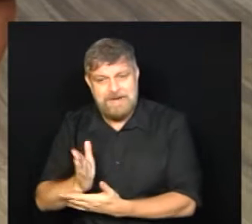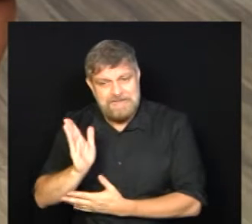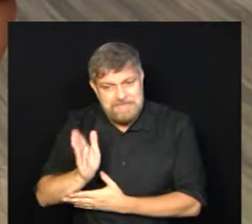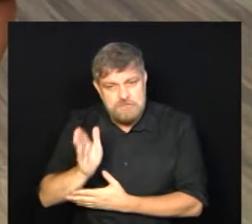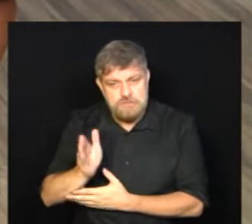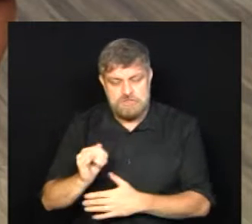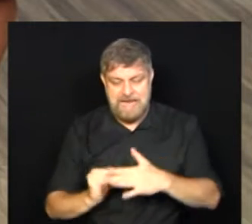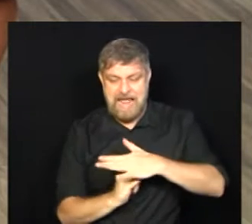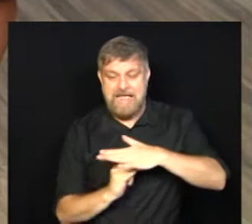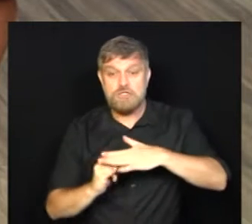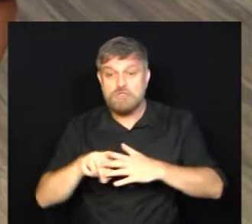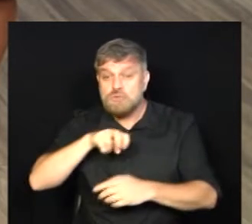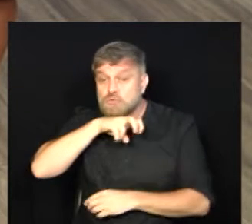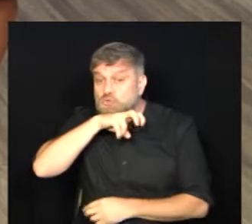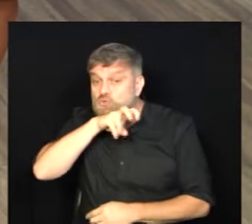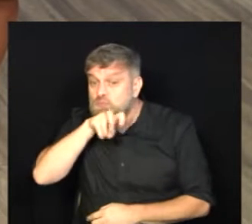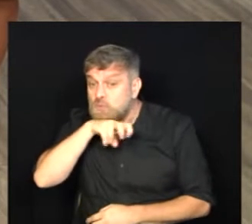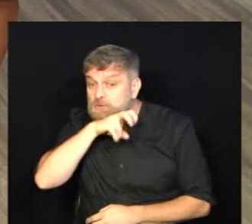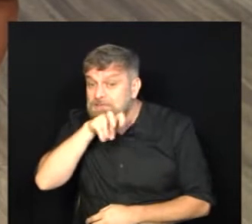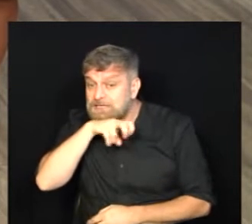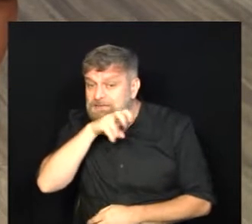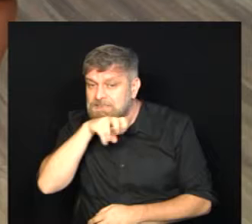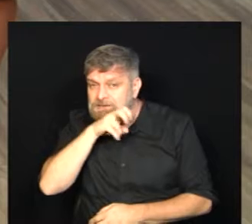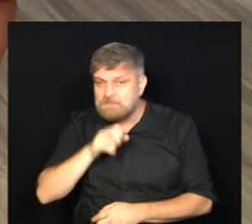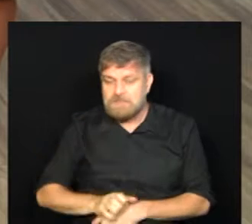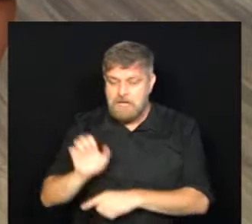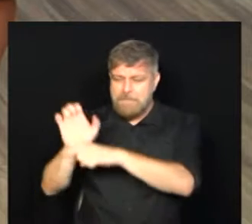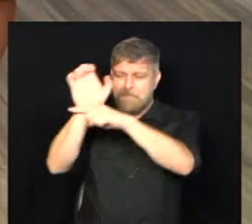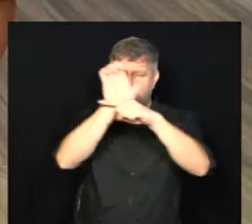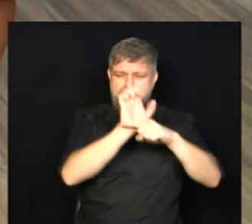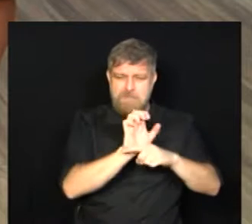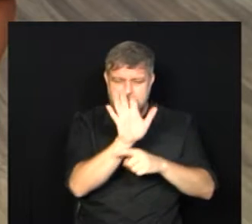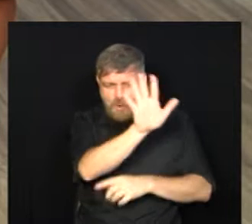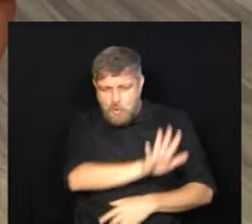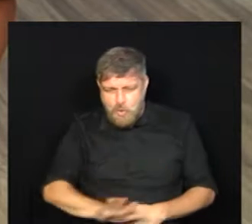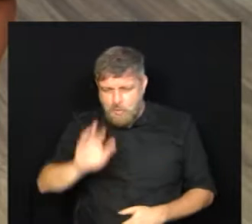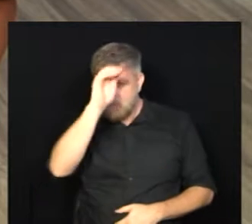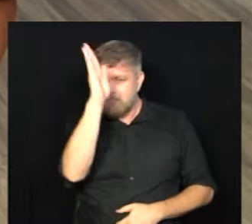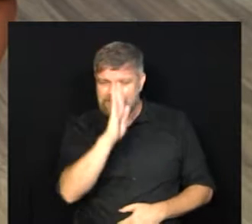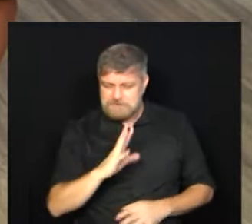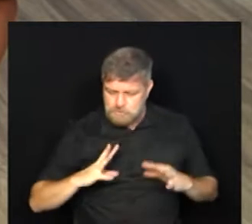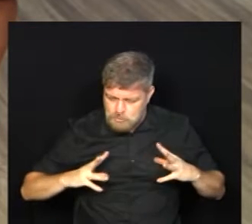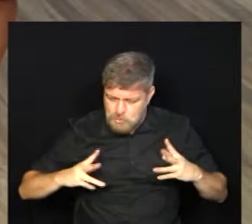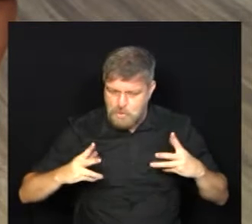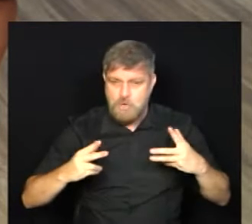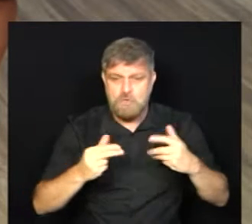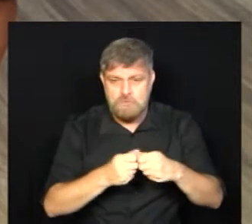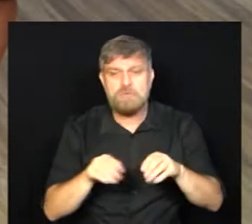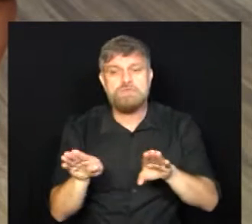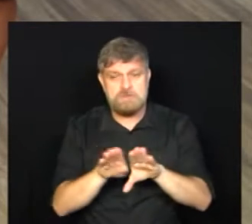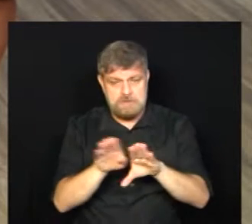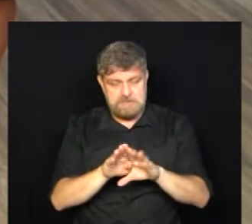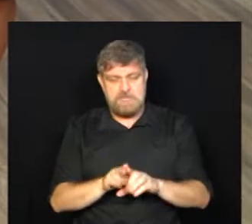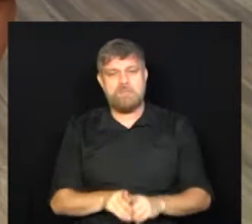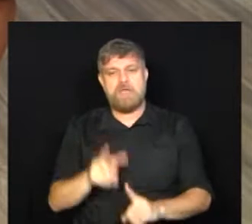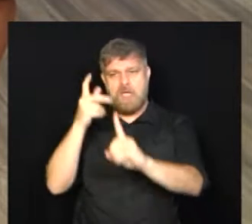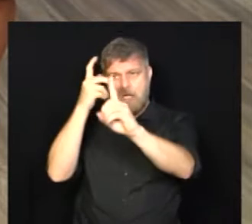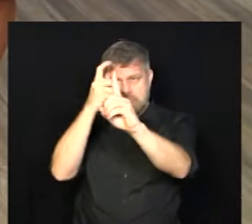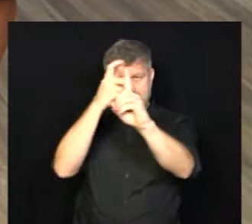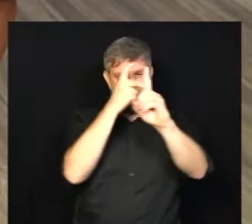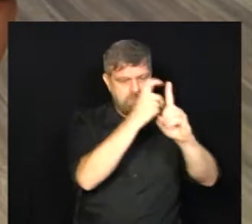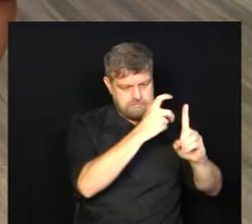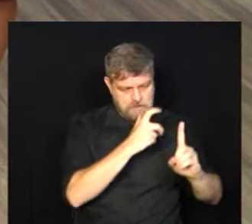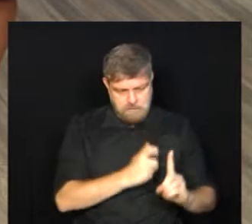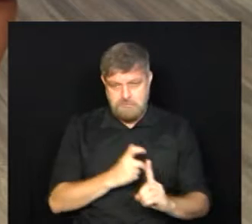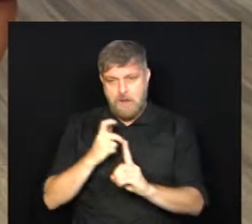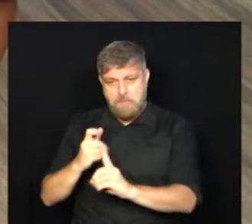do Instituto Butantan, para que todos os estados brasileiros também tenham acesso a essas vacinas. Então, nós temos